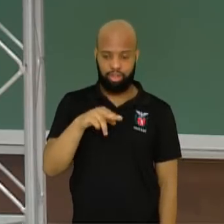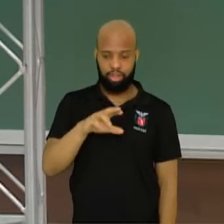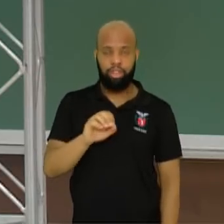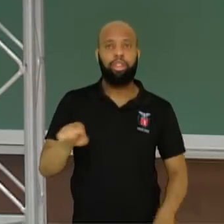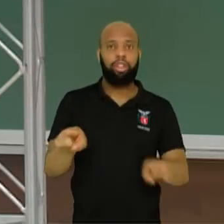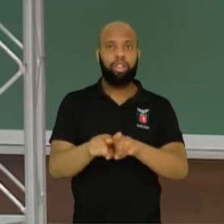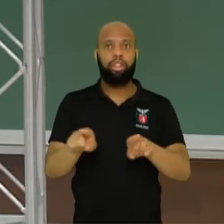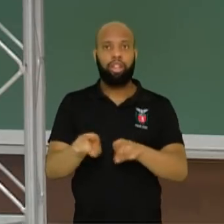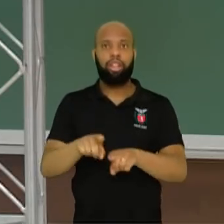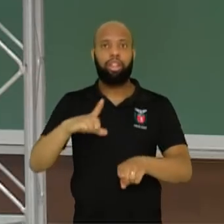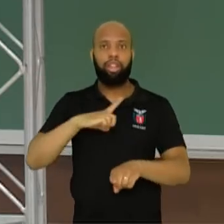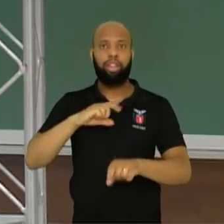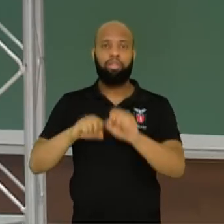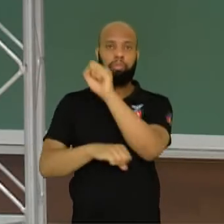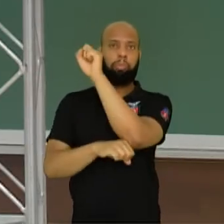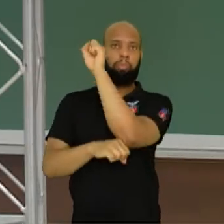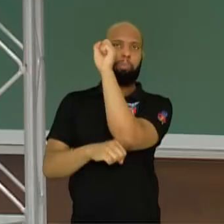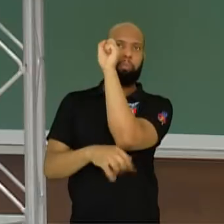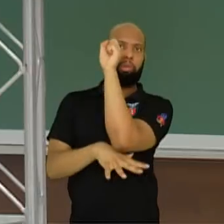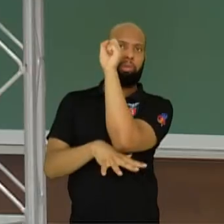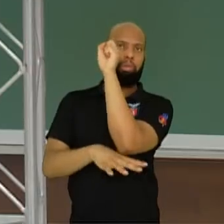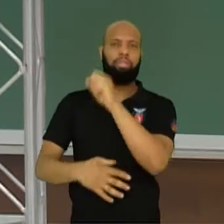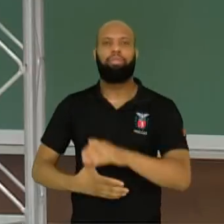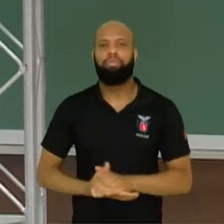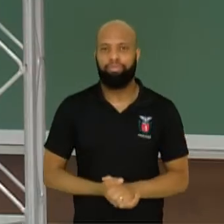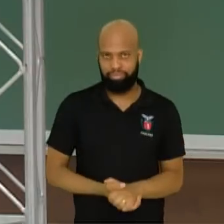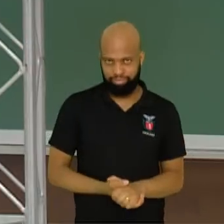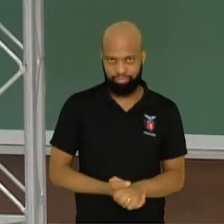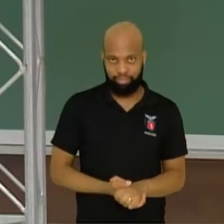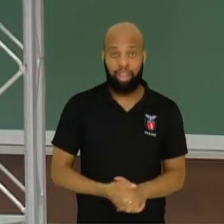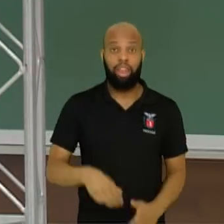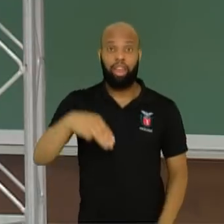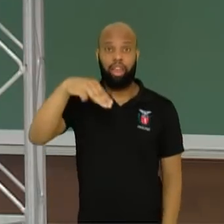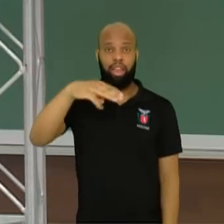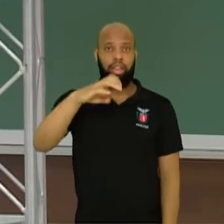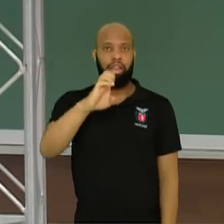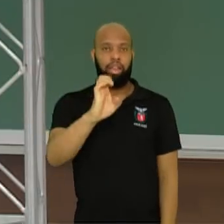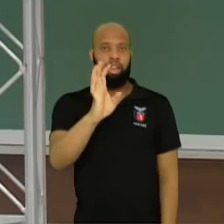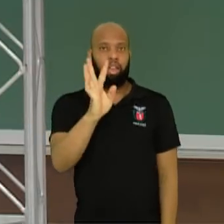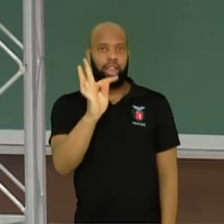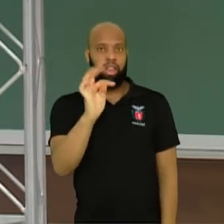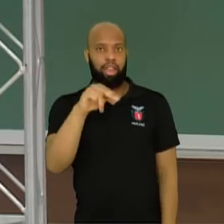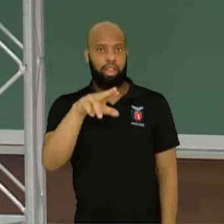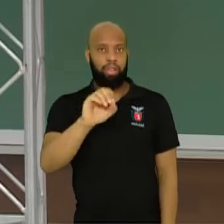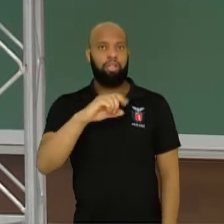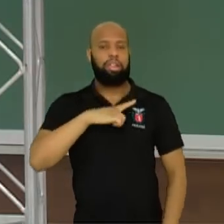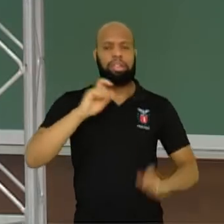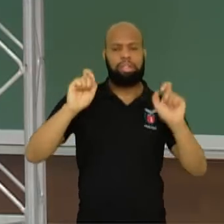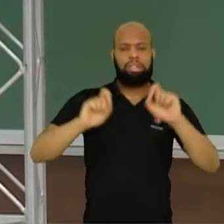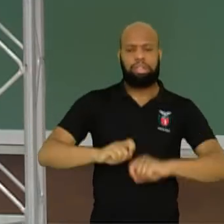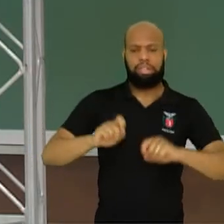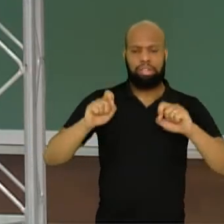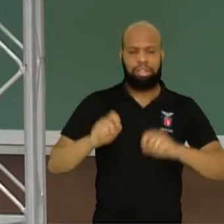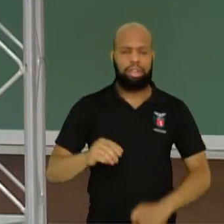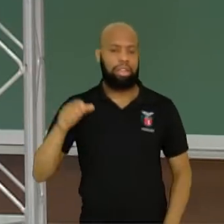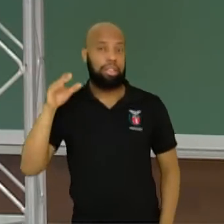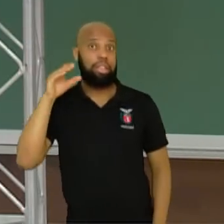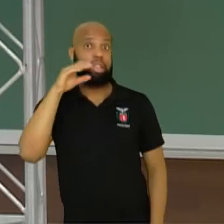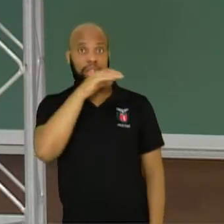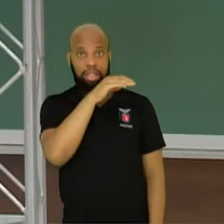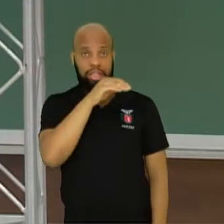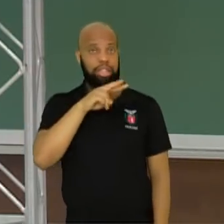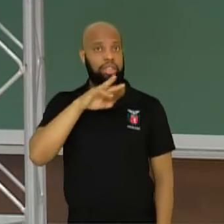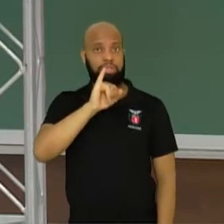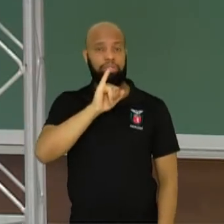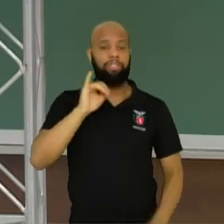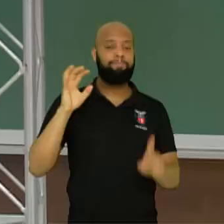pelo pum, vamos dizer assim. O metano possui uma capacidade de absorver o calor e vai